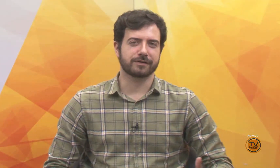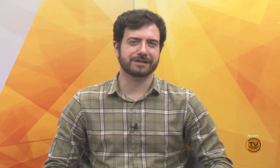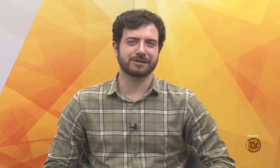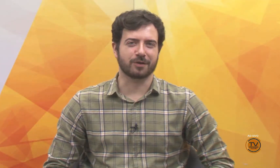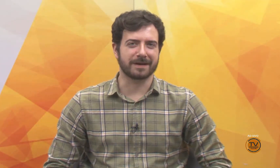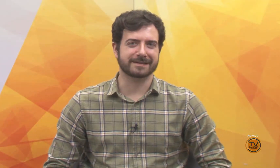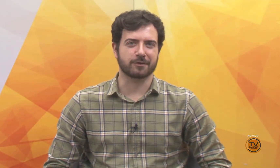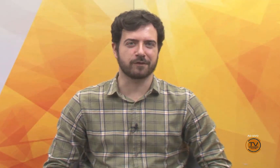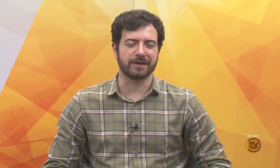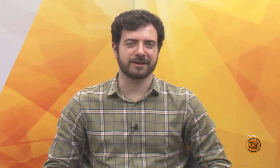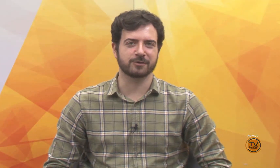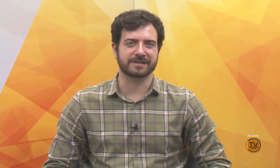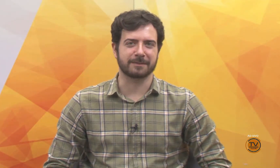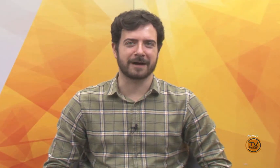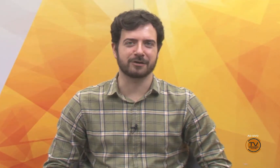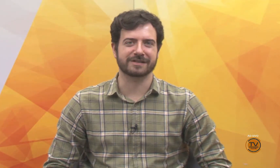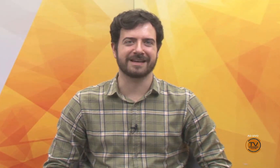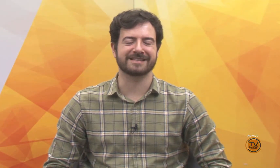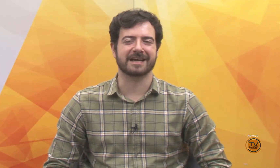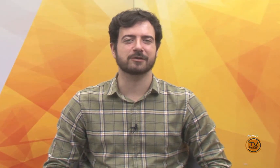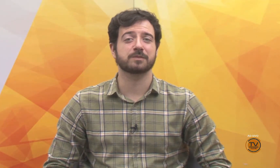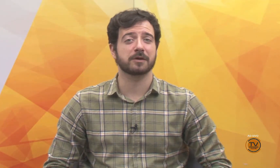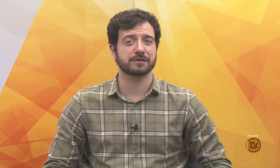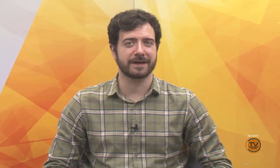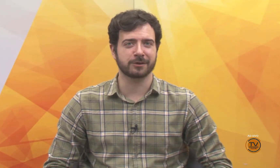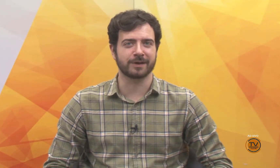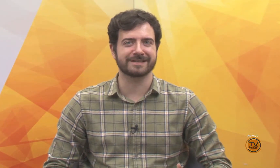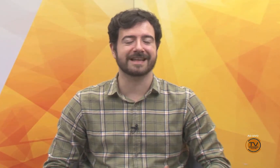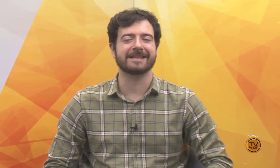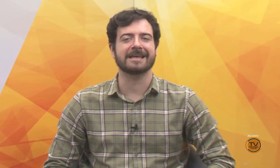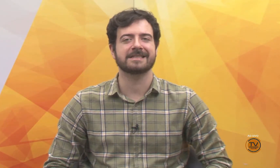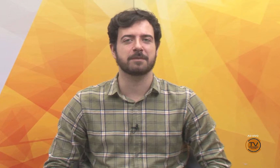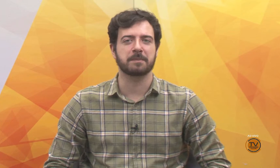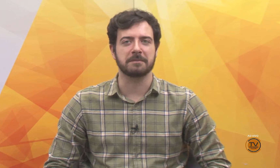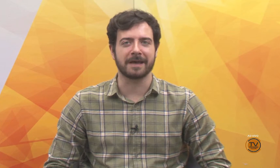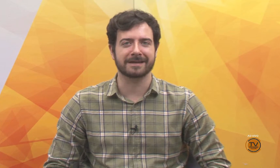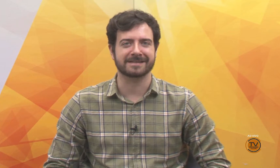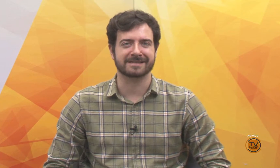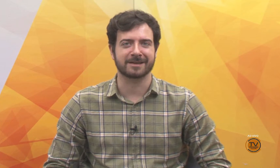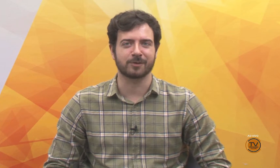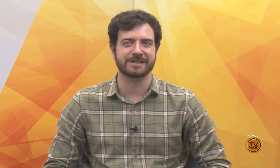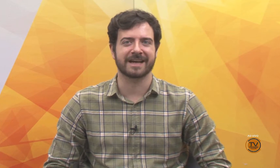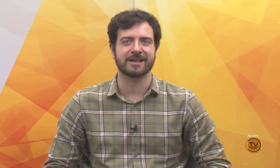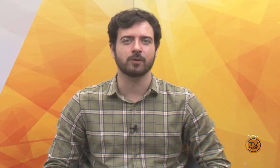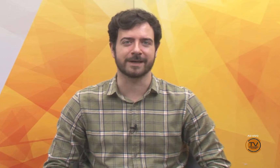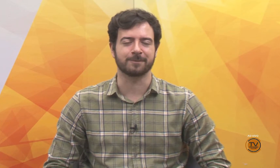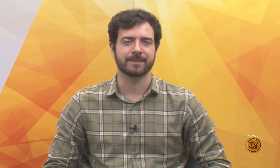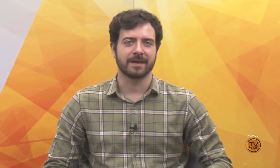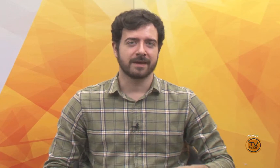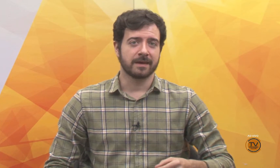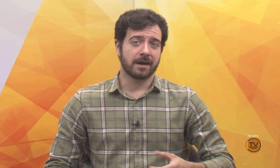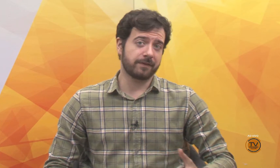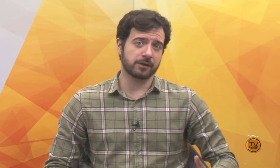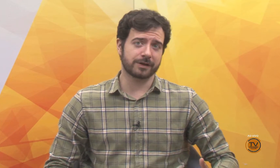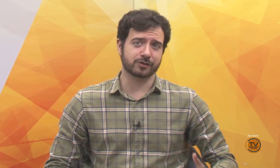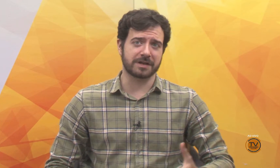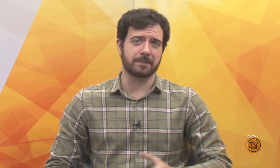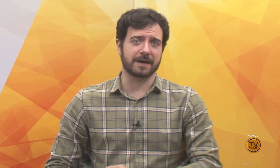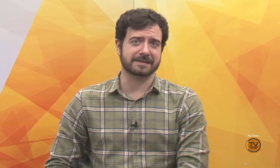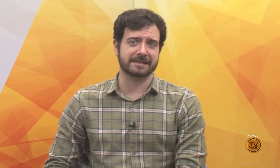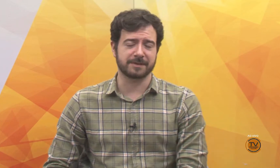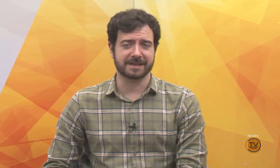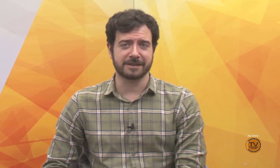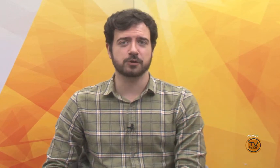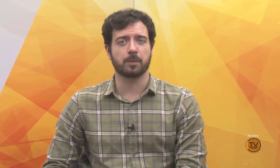Estamos de volta e a gente começa conferindo os trabalhos realizados pelos vereadores na 11ª sessão ordinária do ano. A vereadora